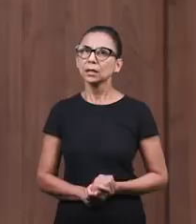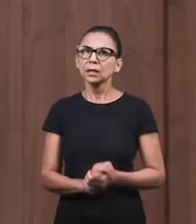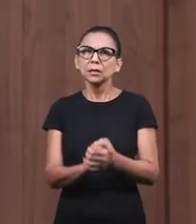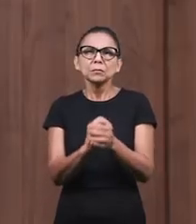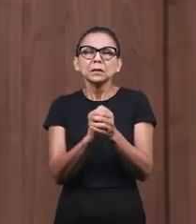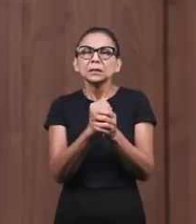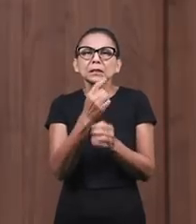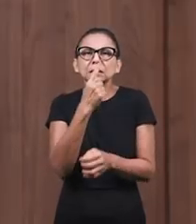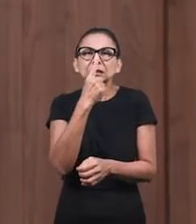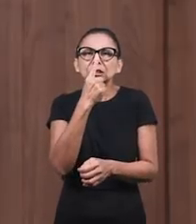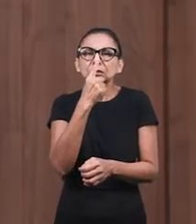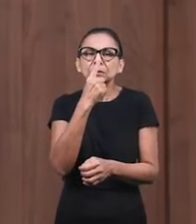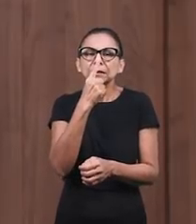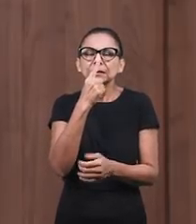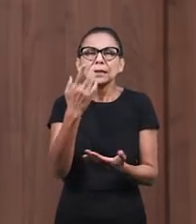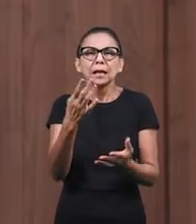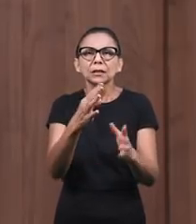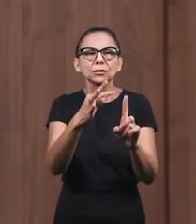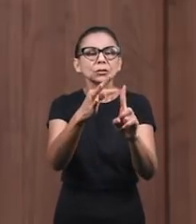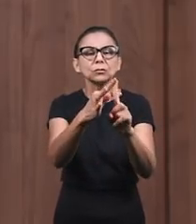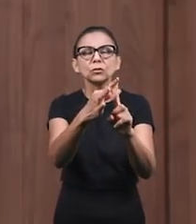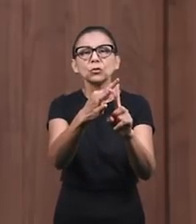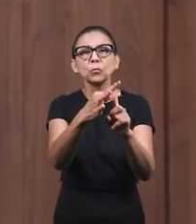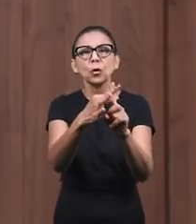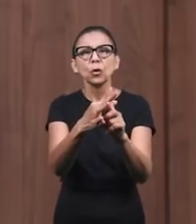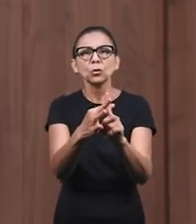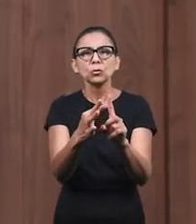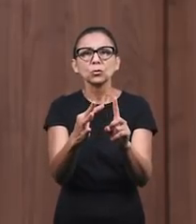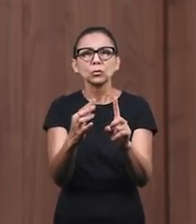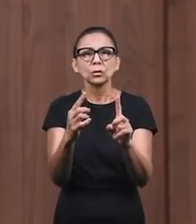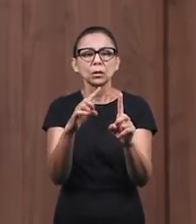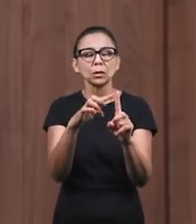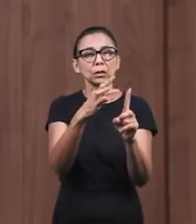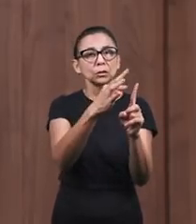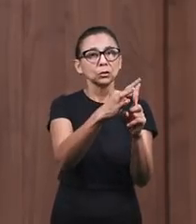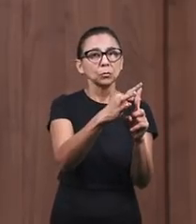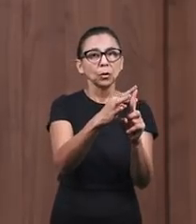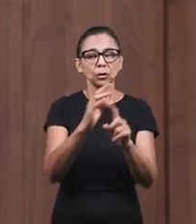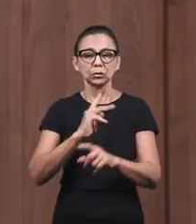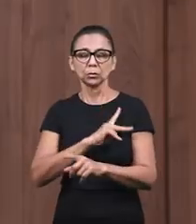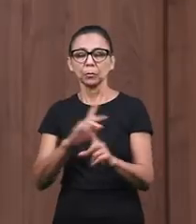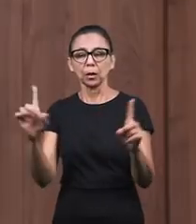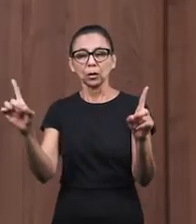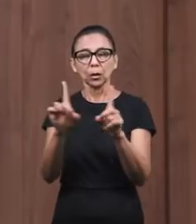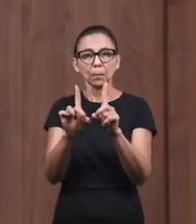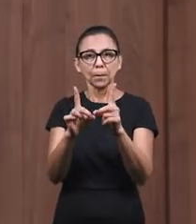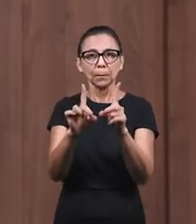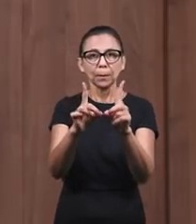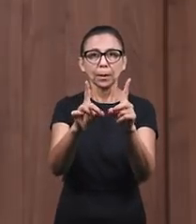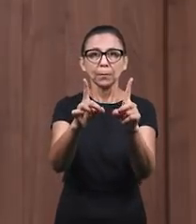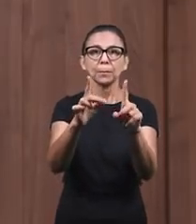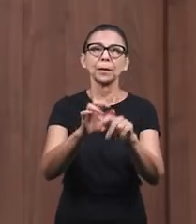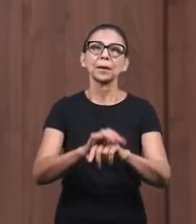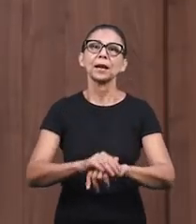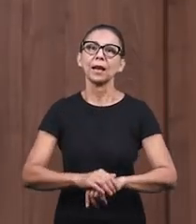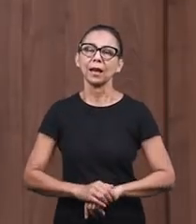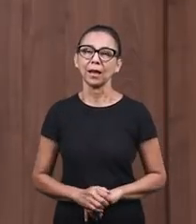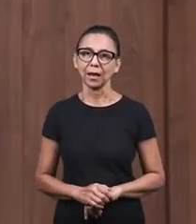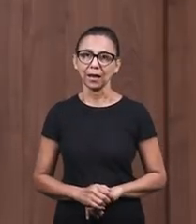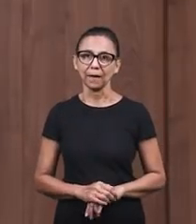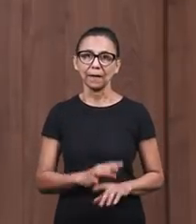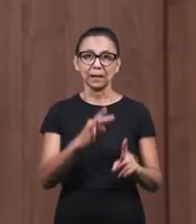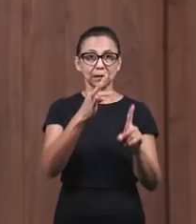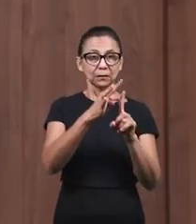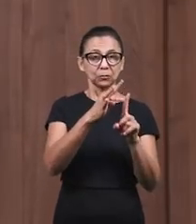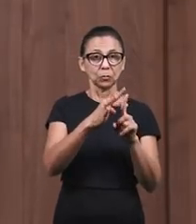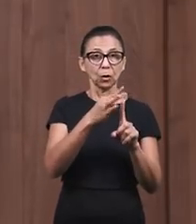se Paulo estivesse acompanhando a trajetória espiritual de Timóteo. Timóteo cresceu, foi levantado um pastor, e aí